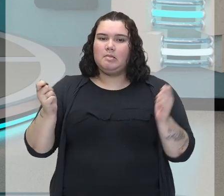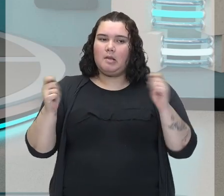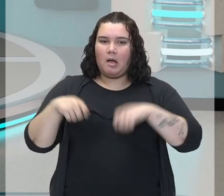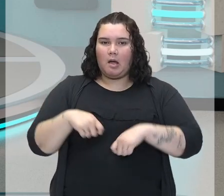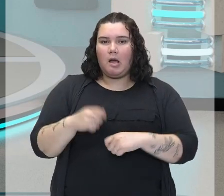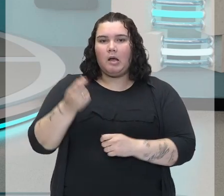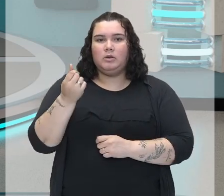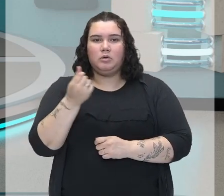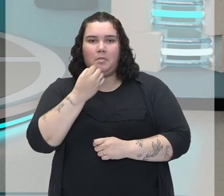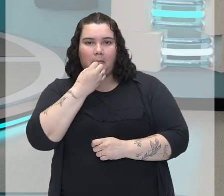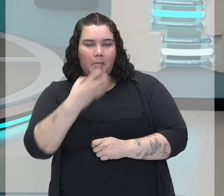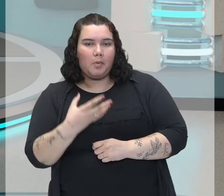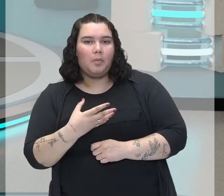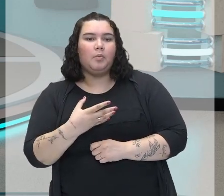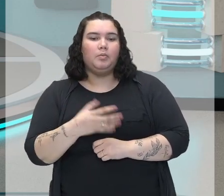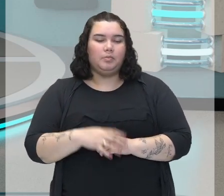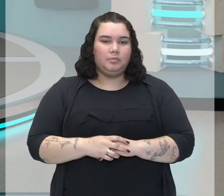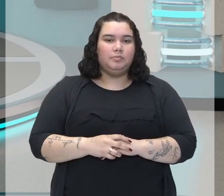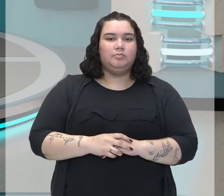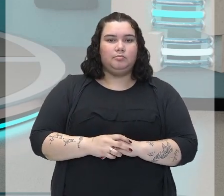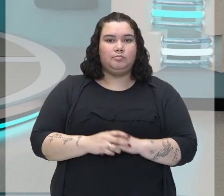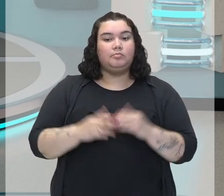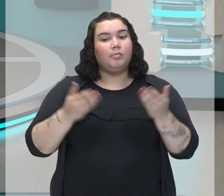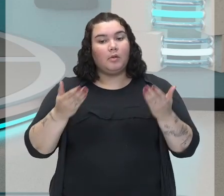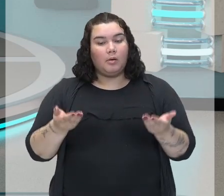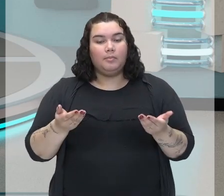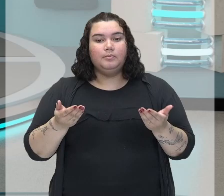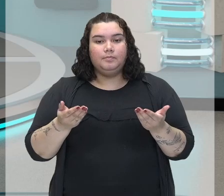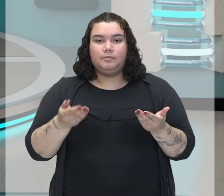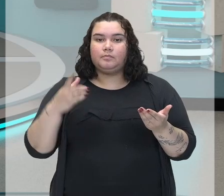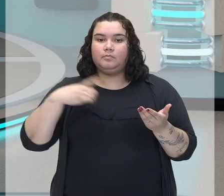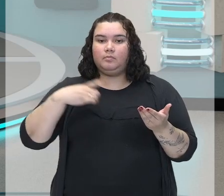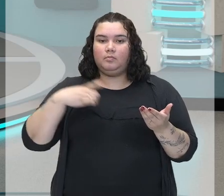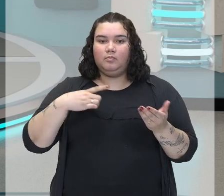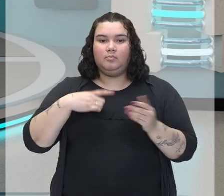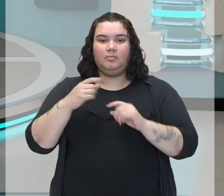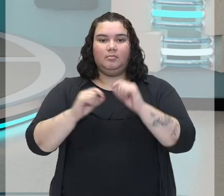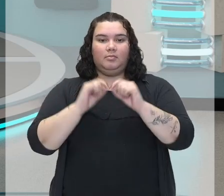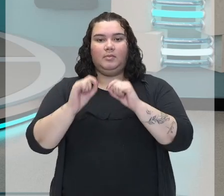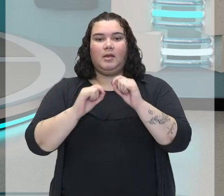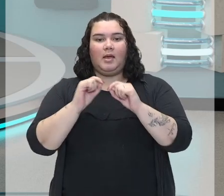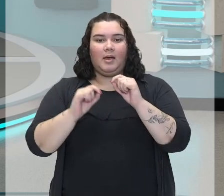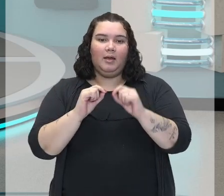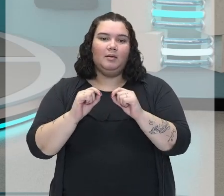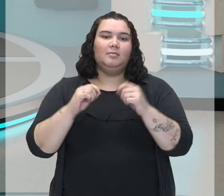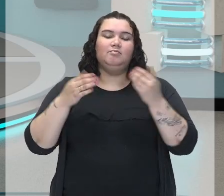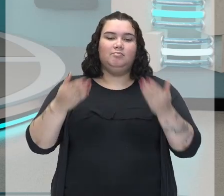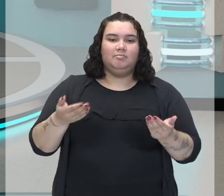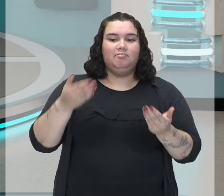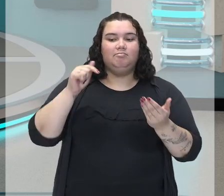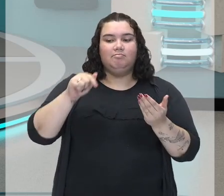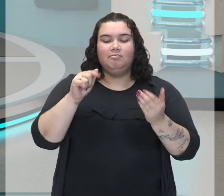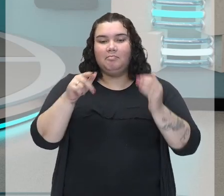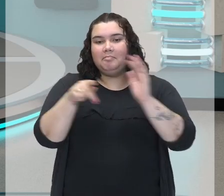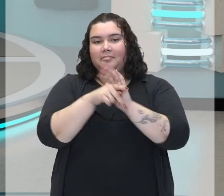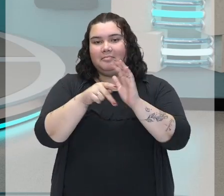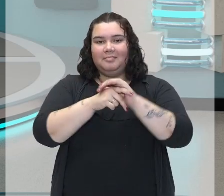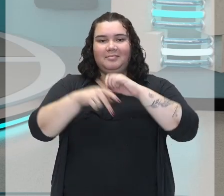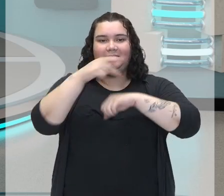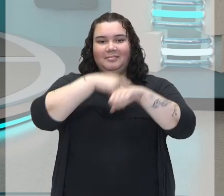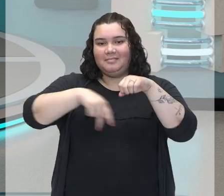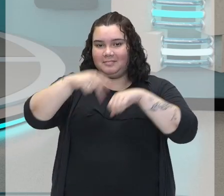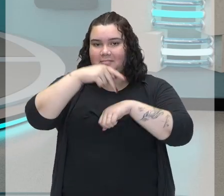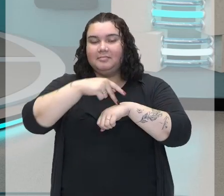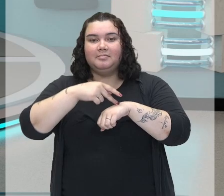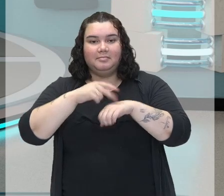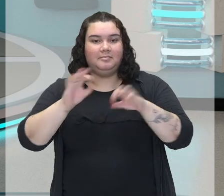um evento desse. Né? Então, é uma maneira de merchandise também dos países.